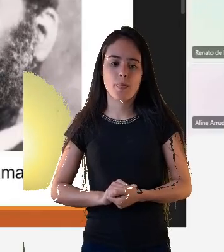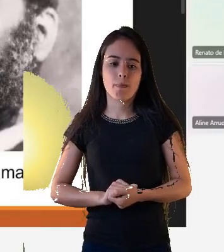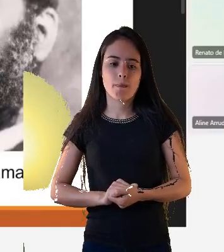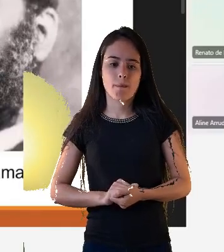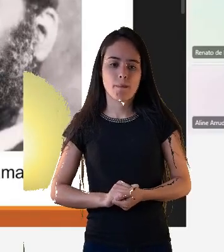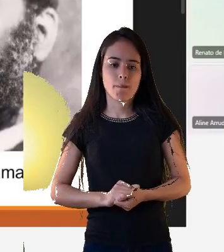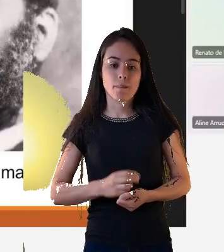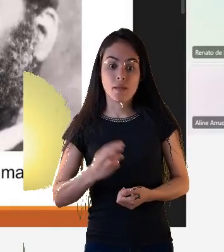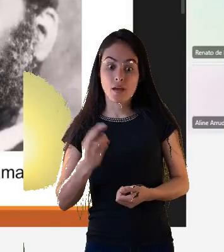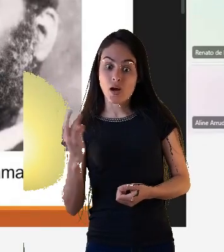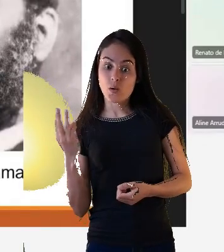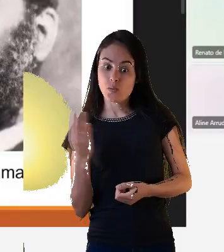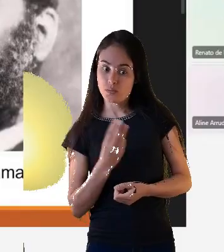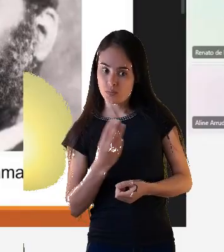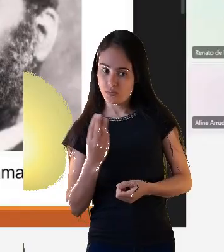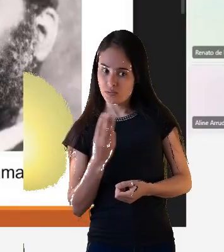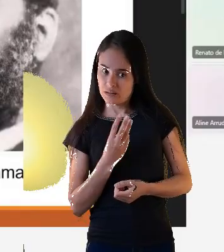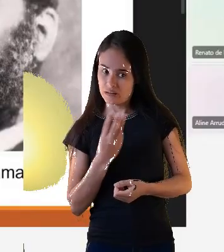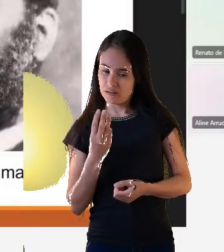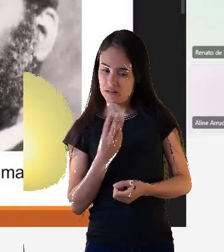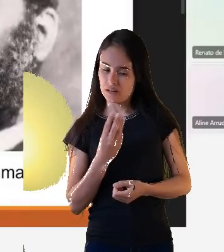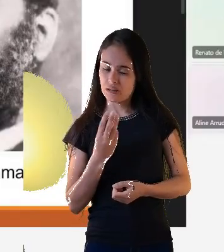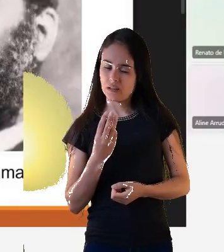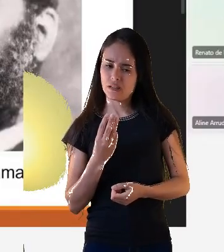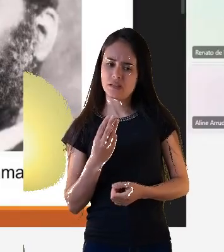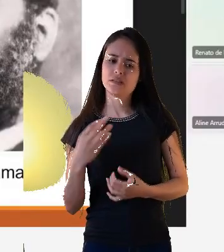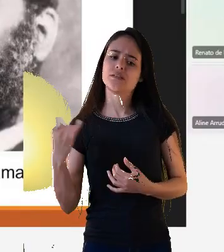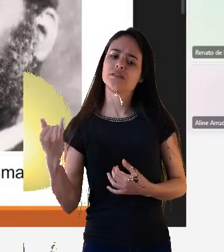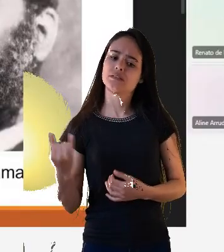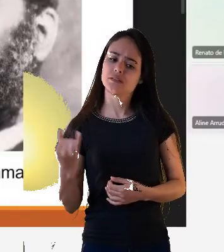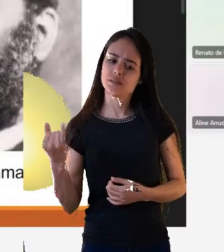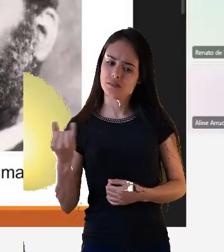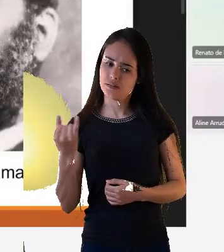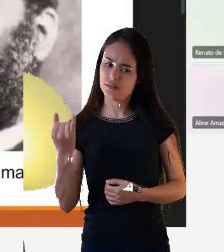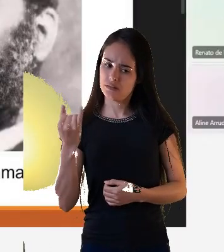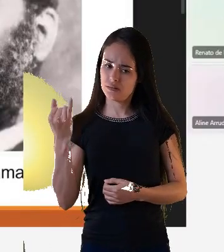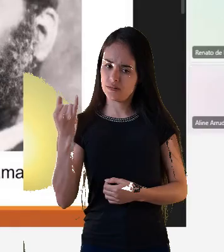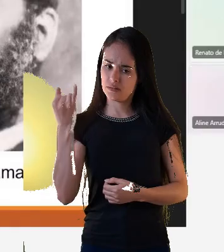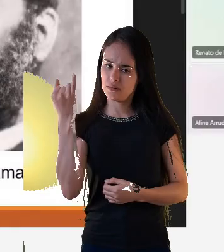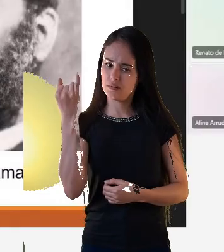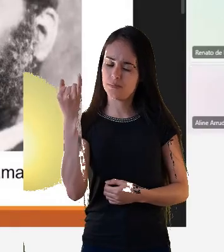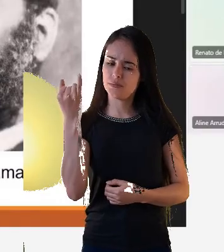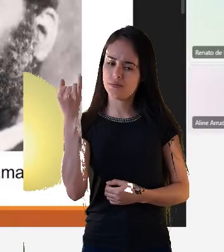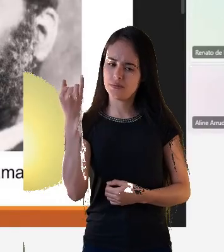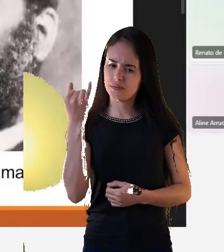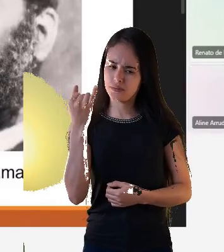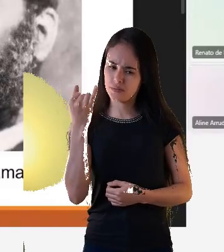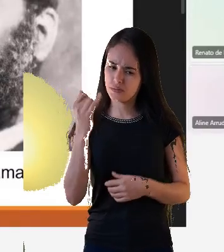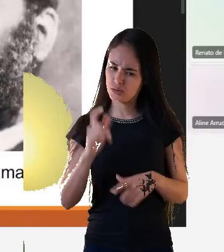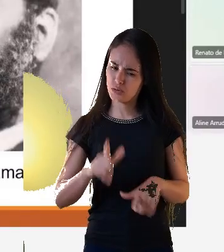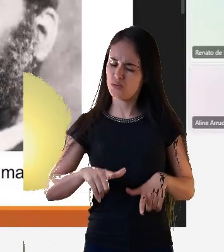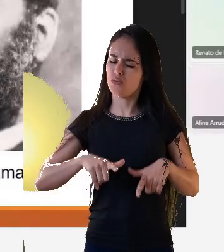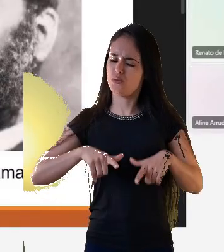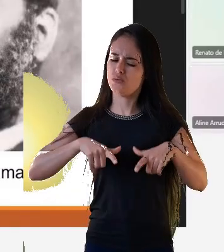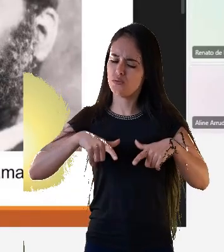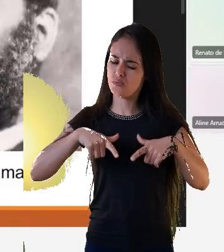ele, mas muitos outros escravizados, né? Porque os três, né? Eles foram